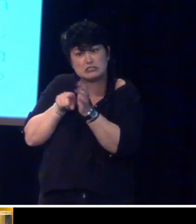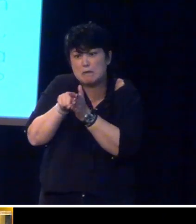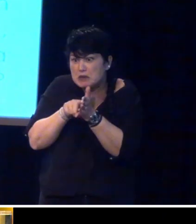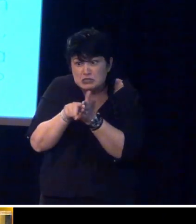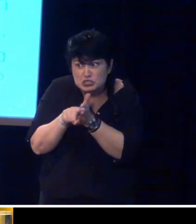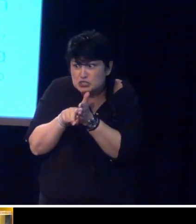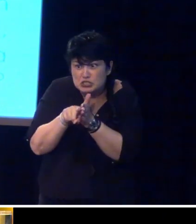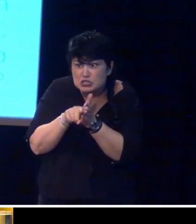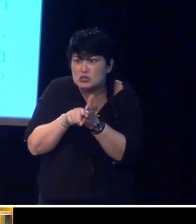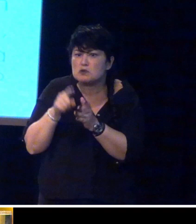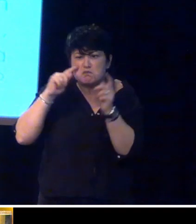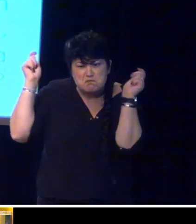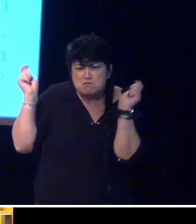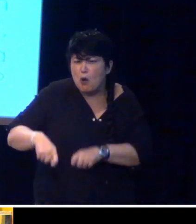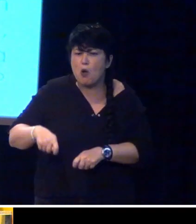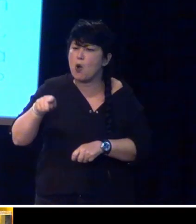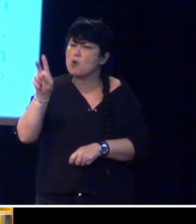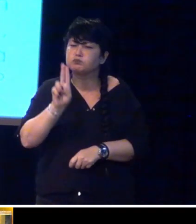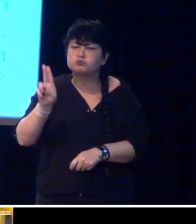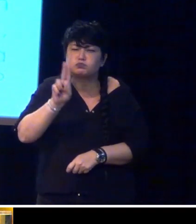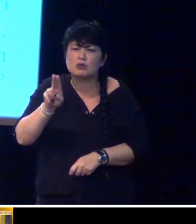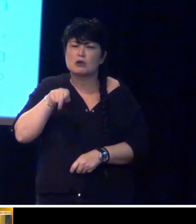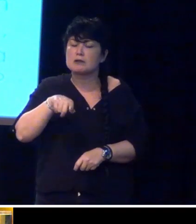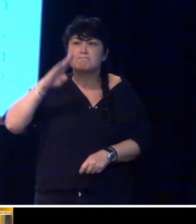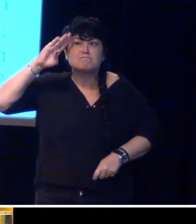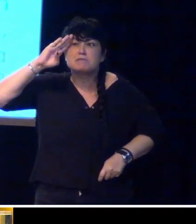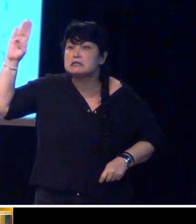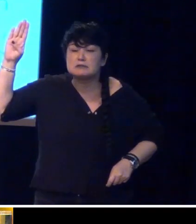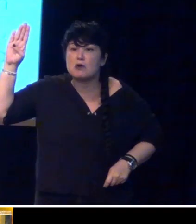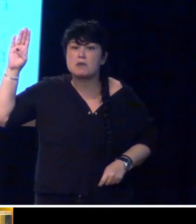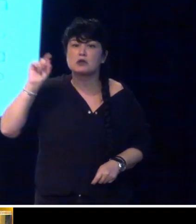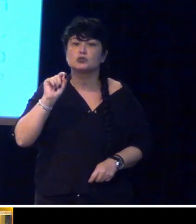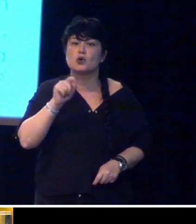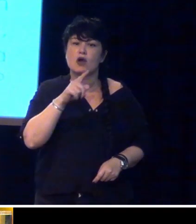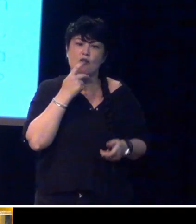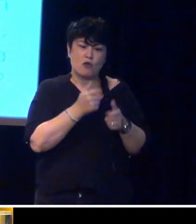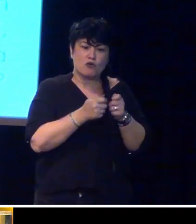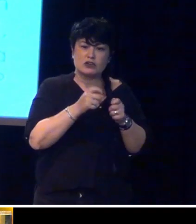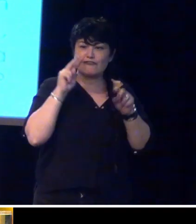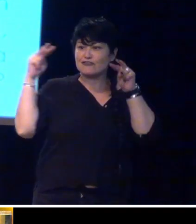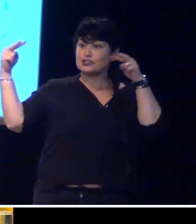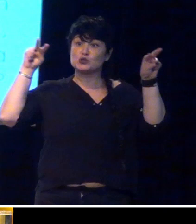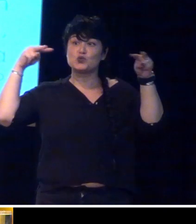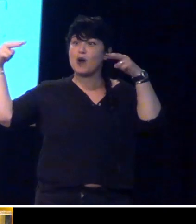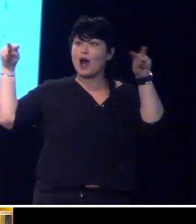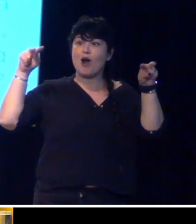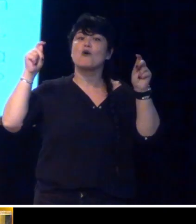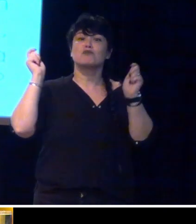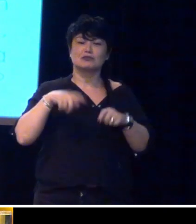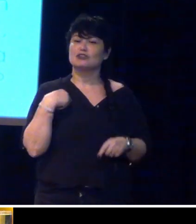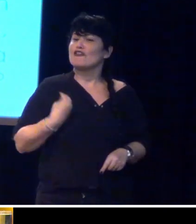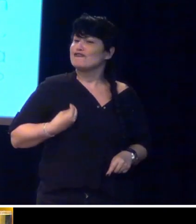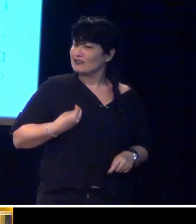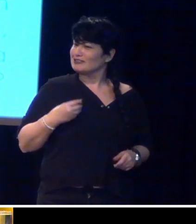mostra como é possível usar, e, principalmente, os gêneros textuais que fazem parte da nossa